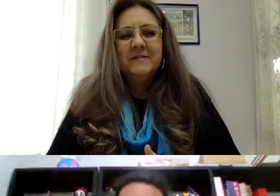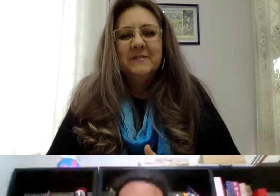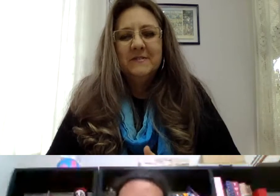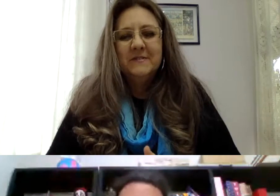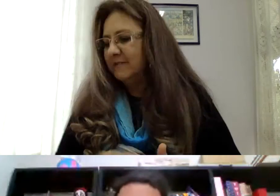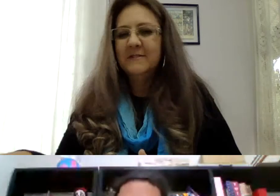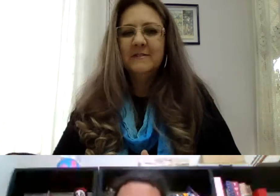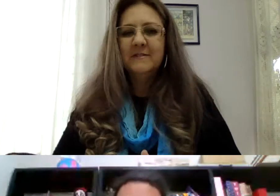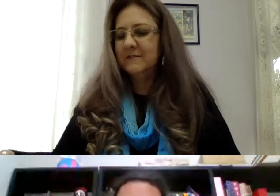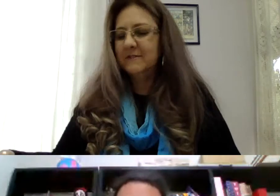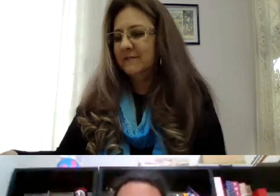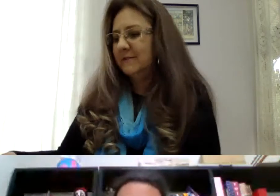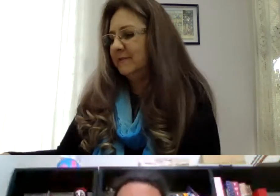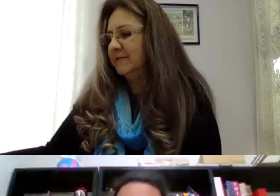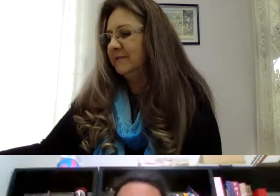conhecimento